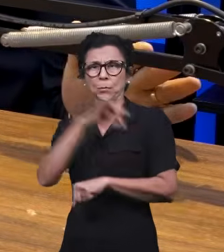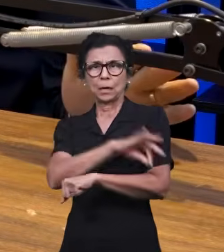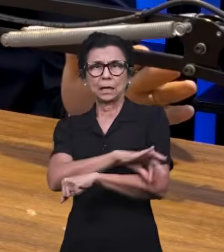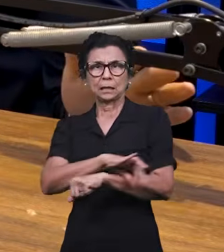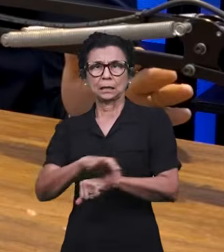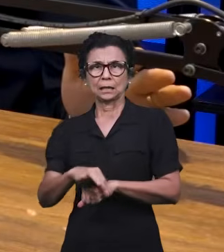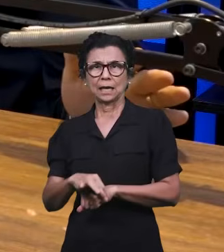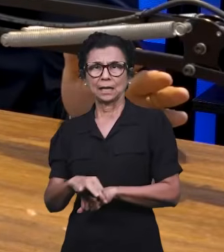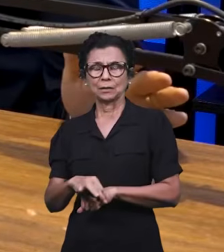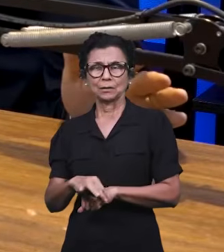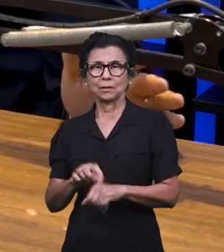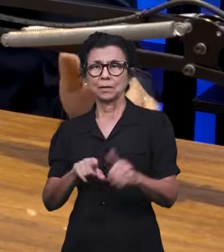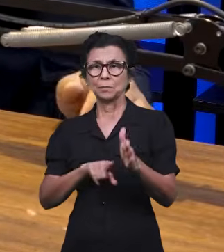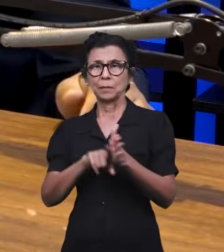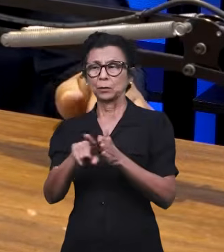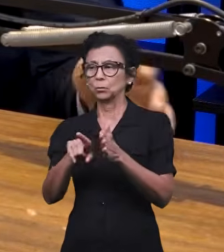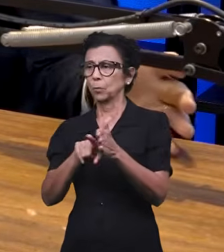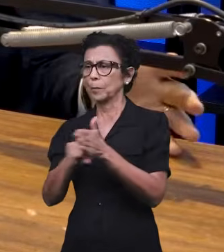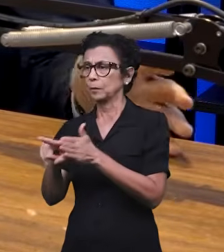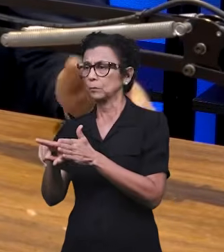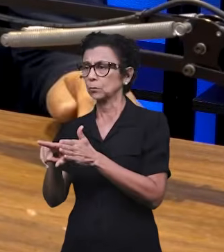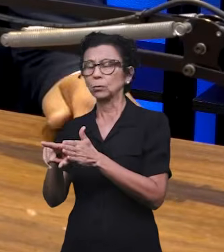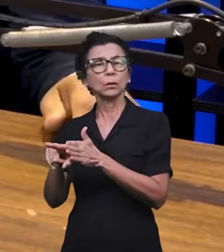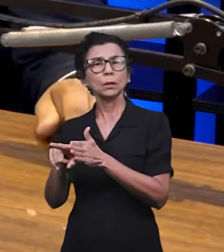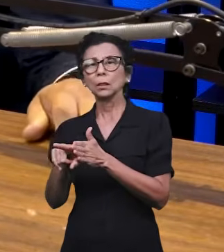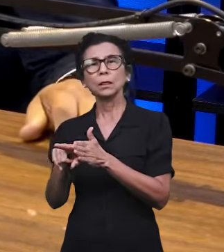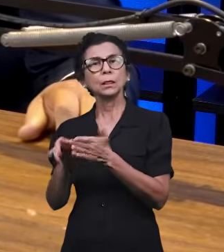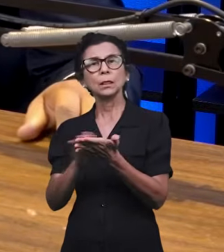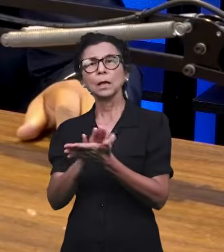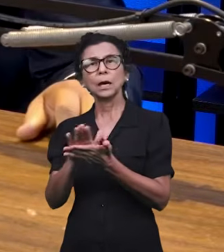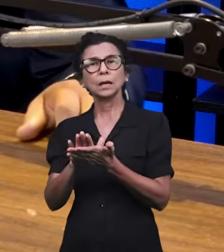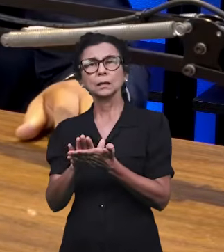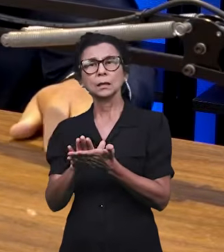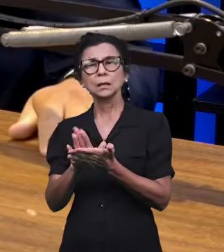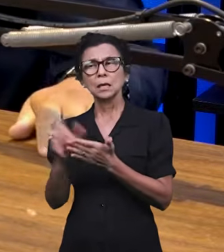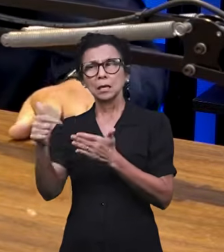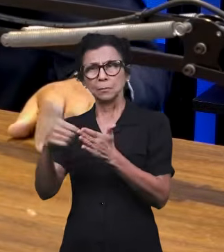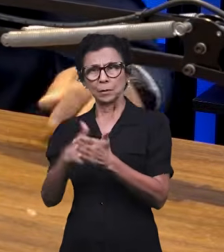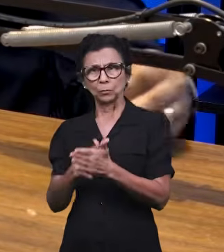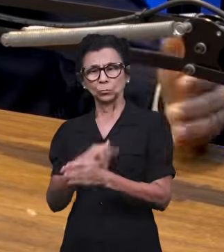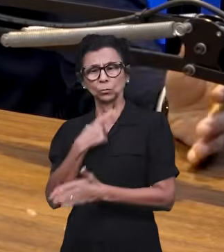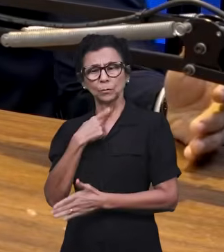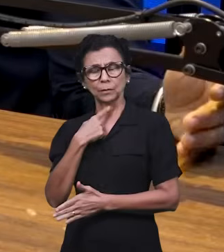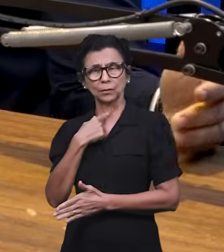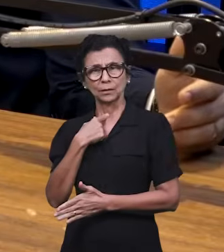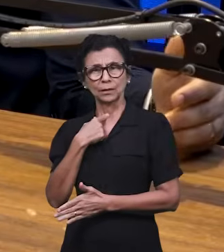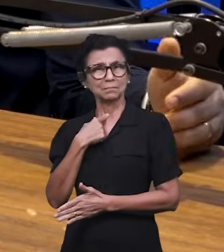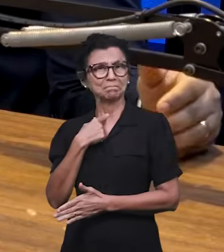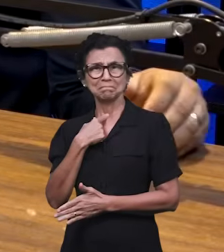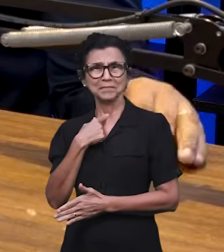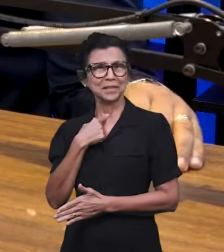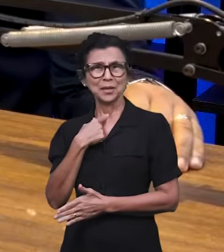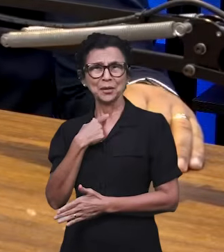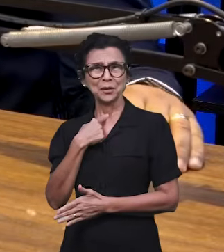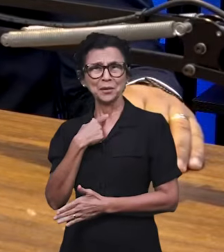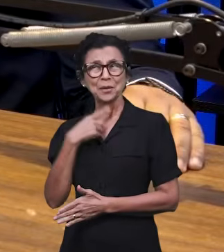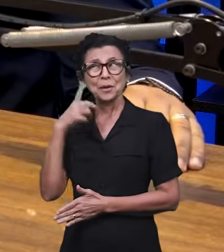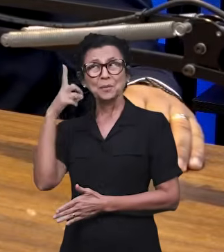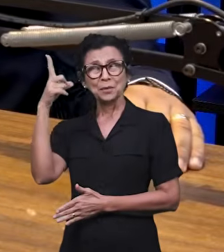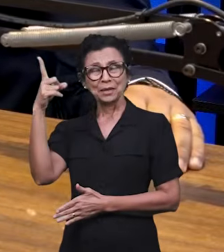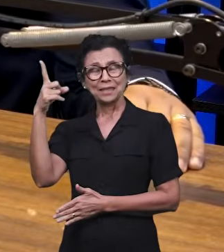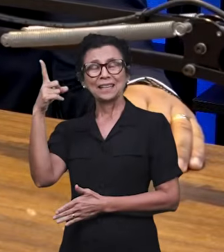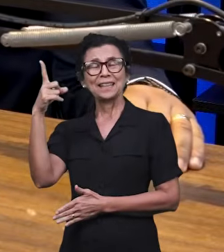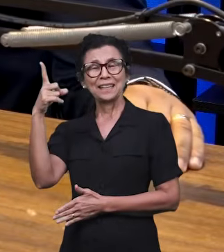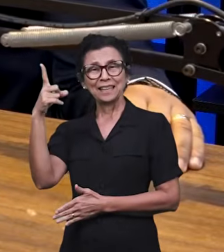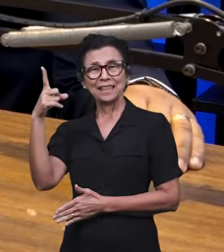nada a ninguém. Ele não precisou saber qual era a minha vontade, até porque, na verdade, ele como arquiteto, ele